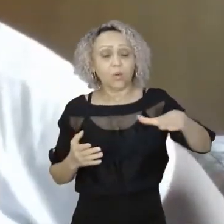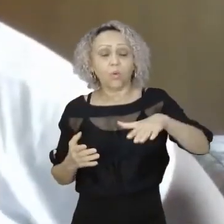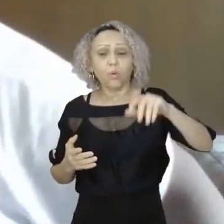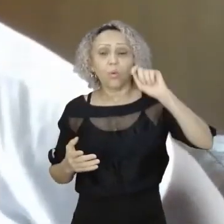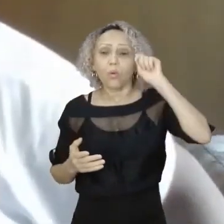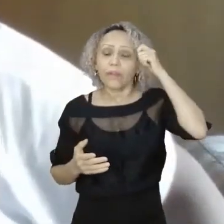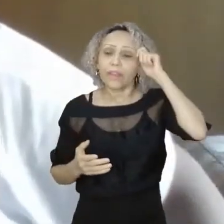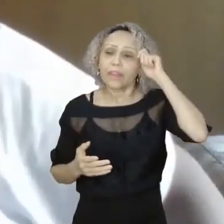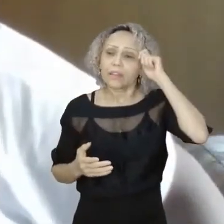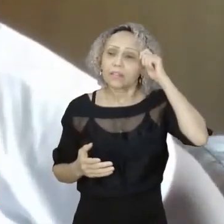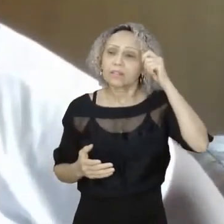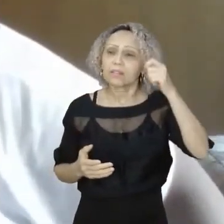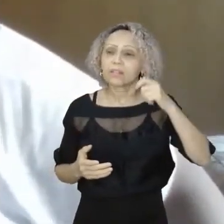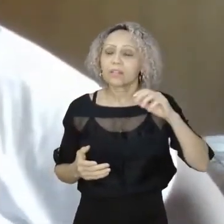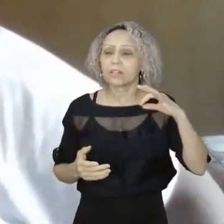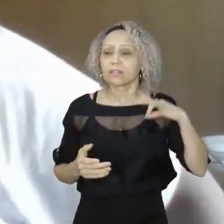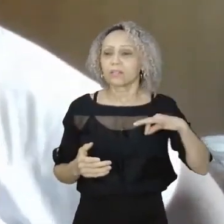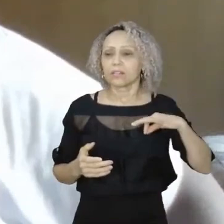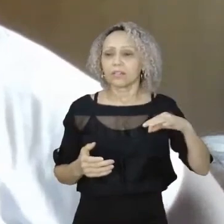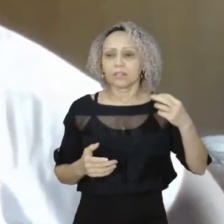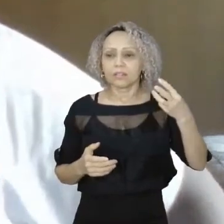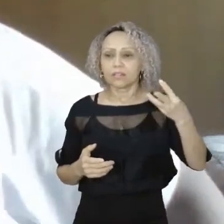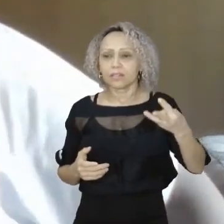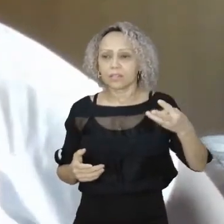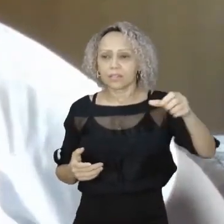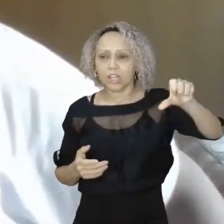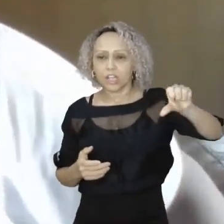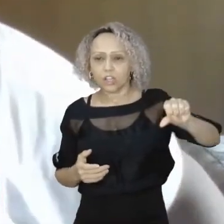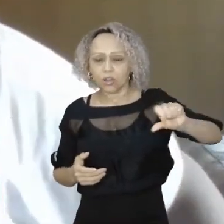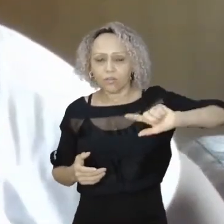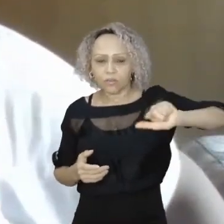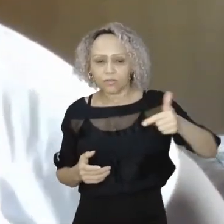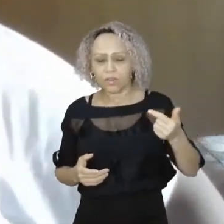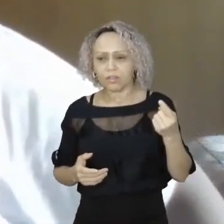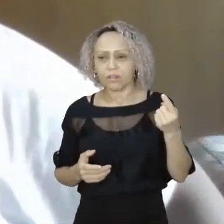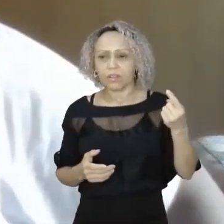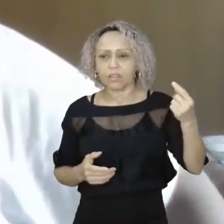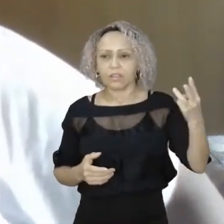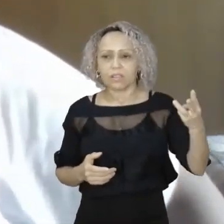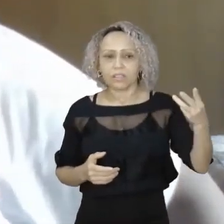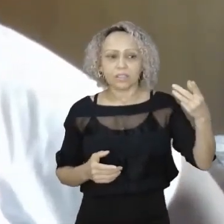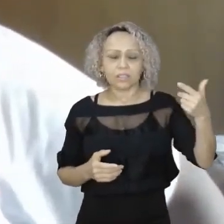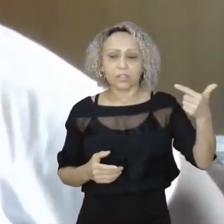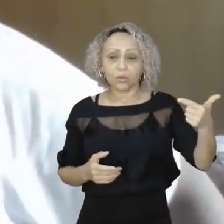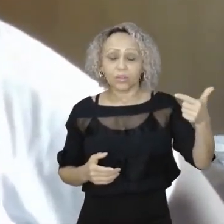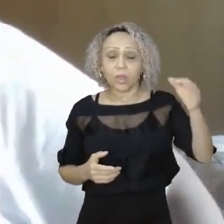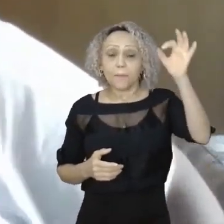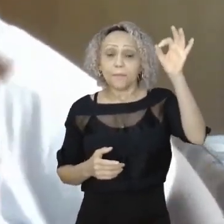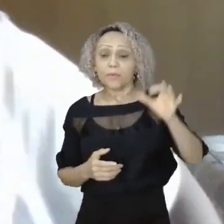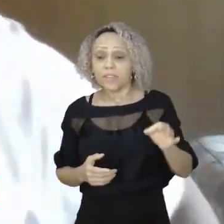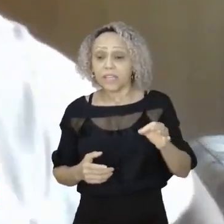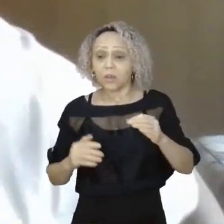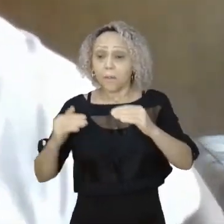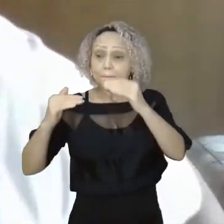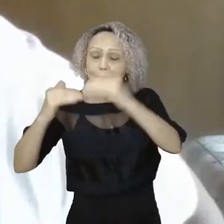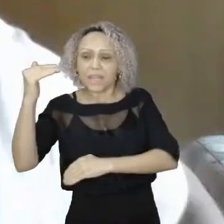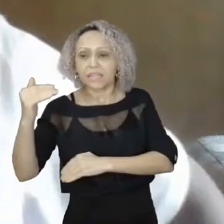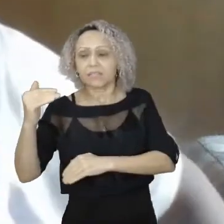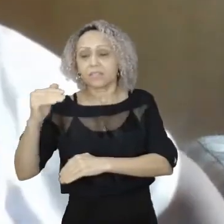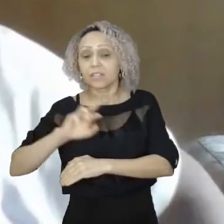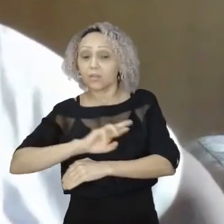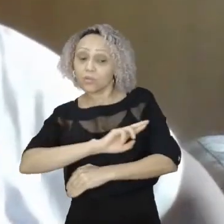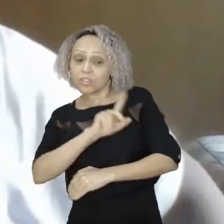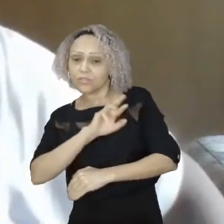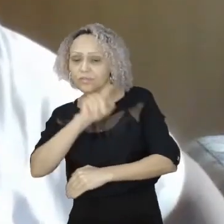ganhavam 39,2% a menos do que os não negros em médias. Em todas